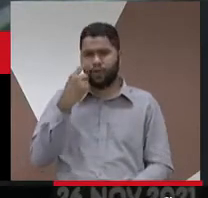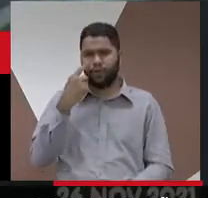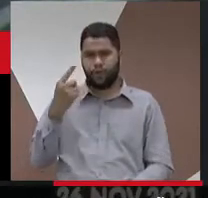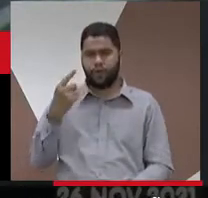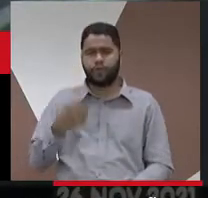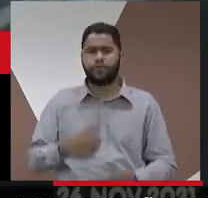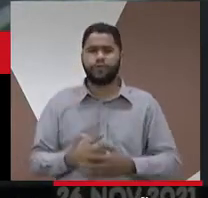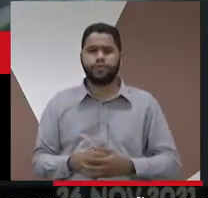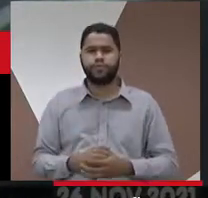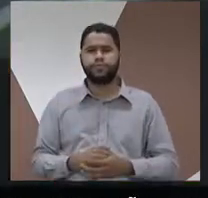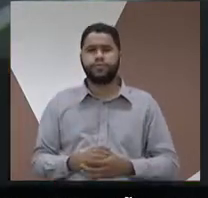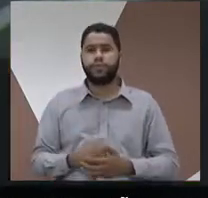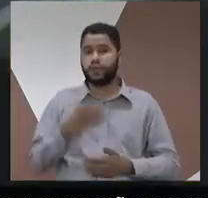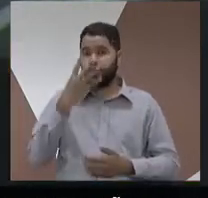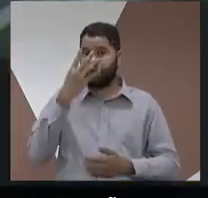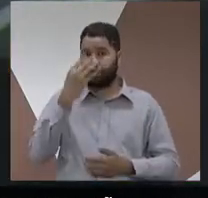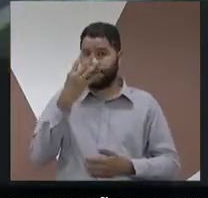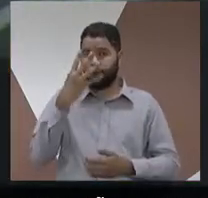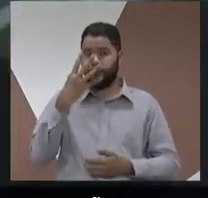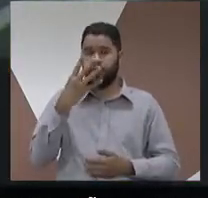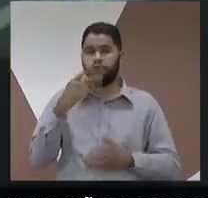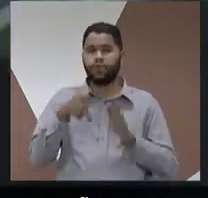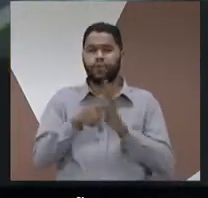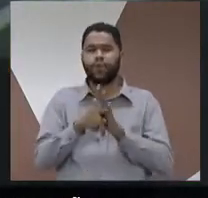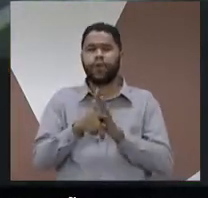porque na foto dos viadutos.